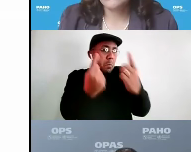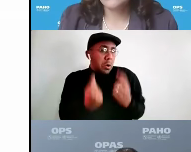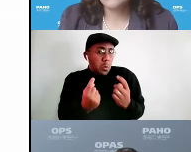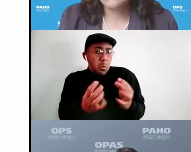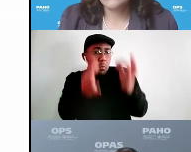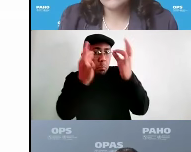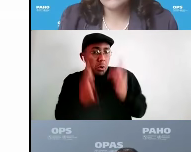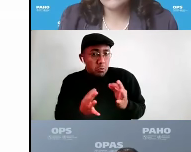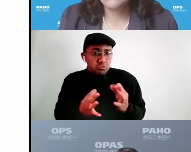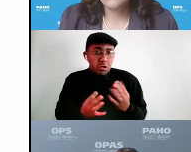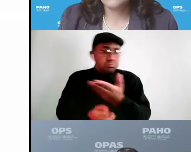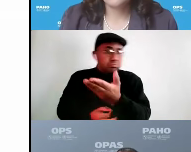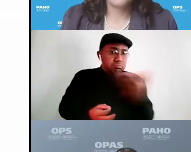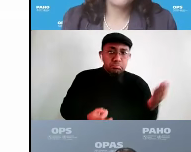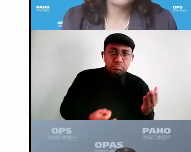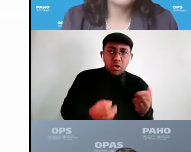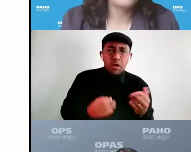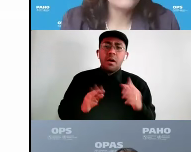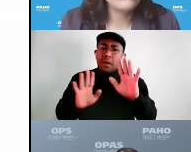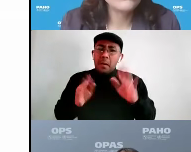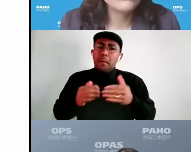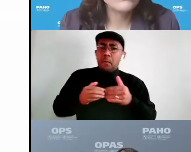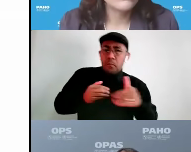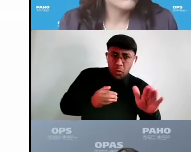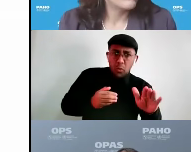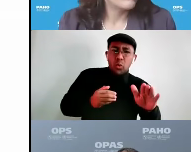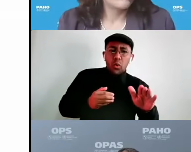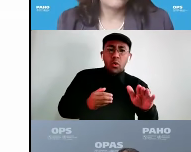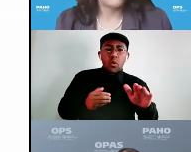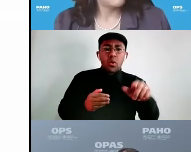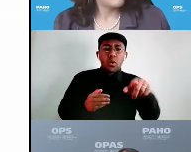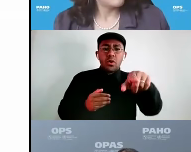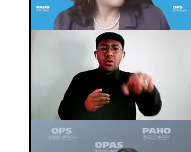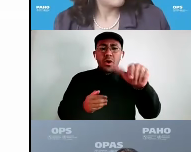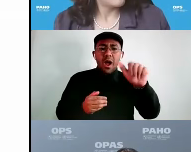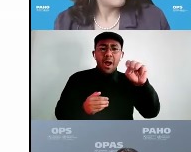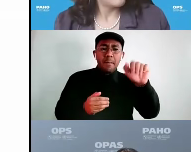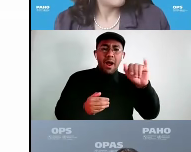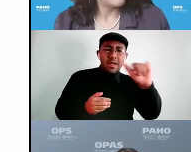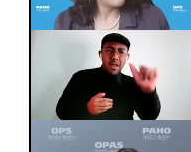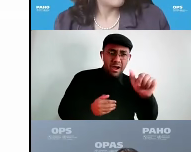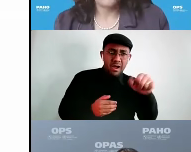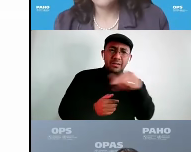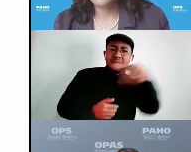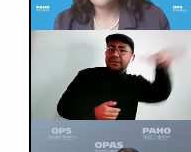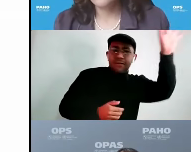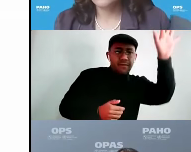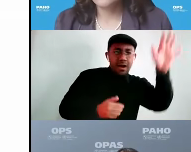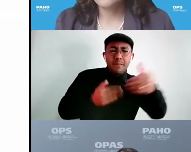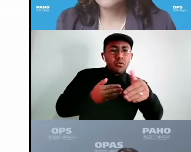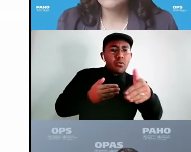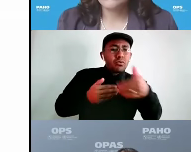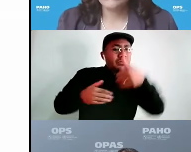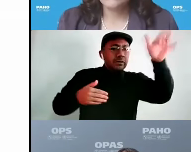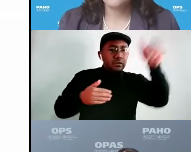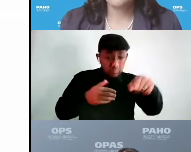e aproveitar que a Mai, ela tem outro evento e como ela tem que sair, vamos aproveitar as perguntas. A Mai, eu não sei se você